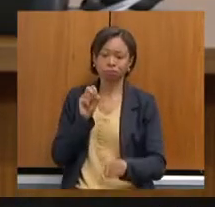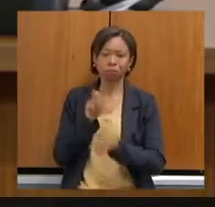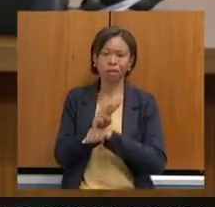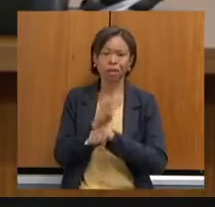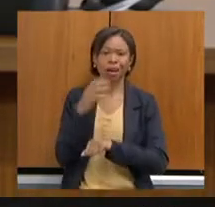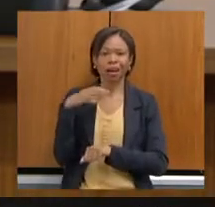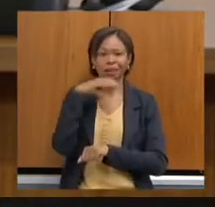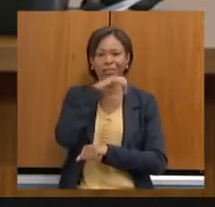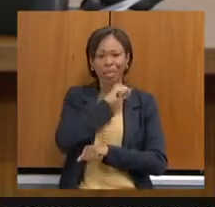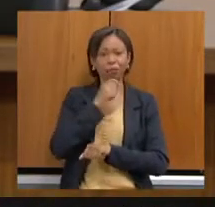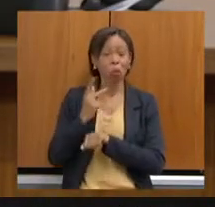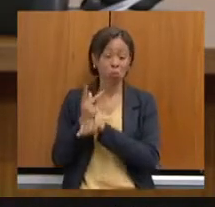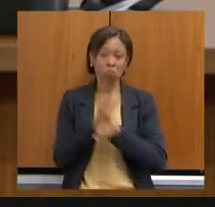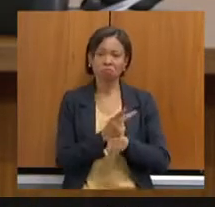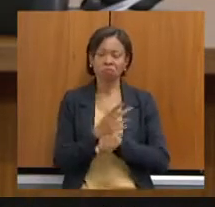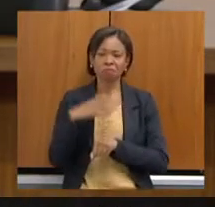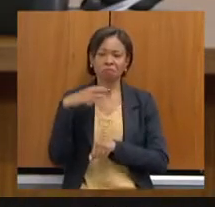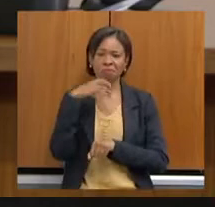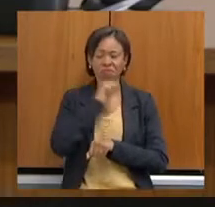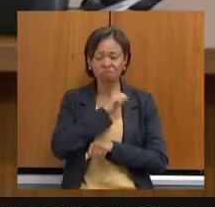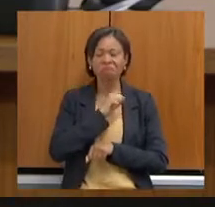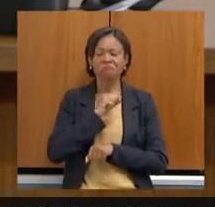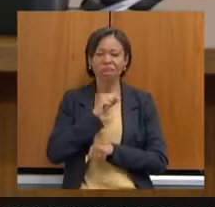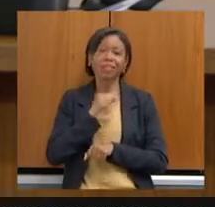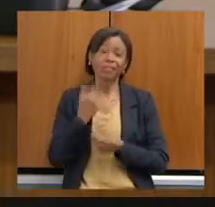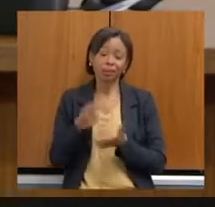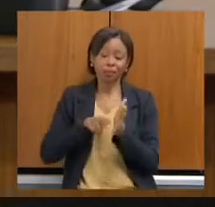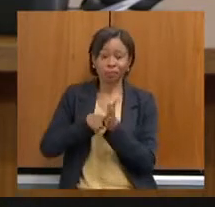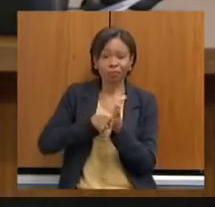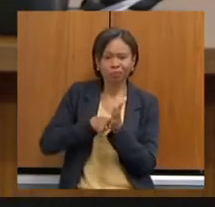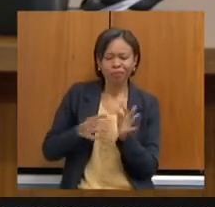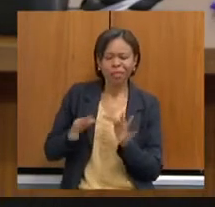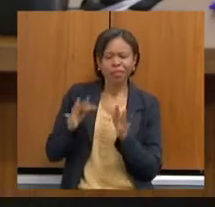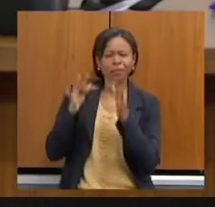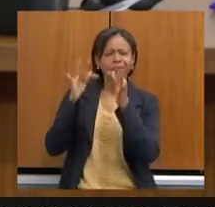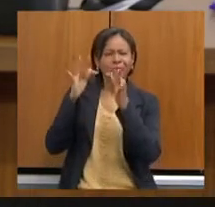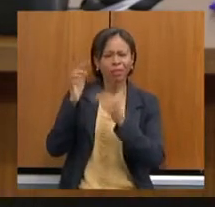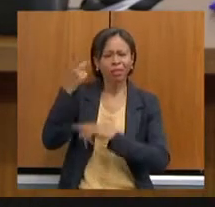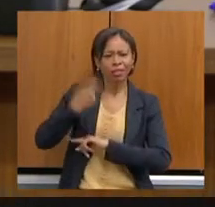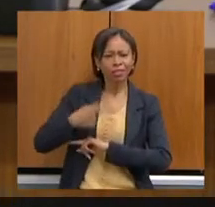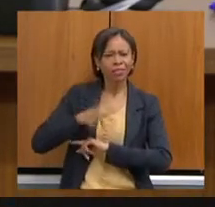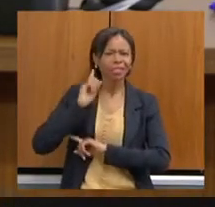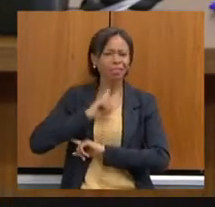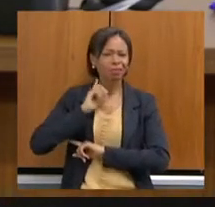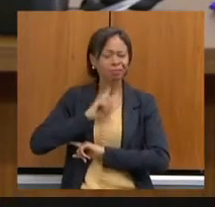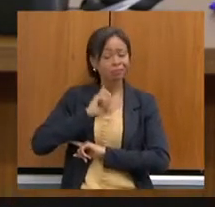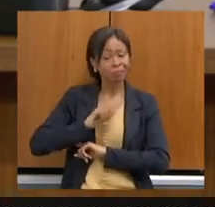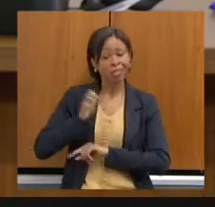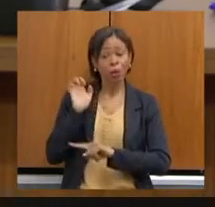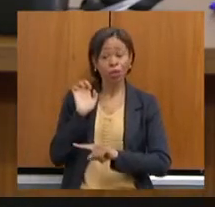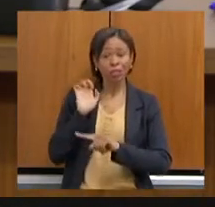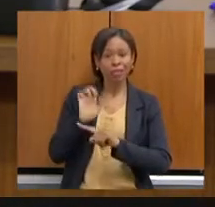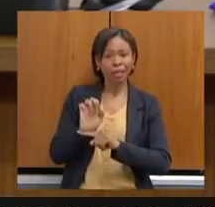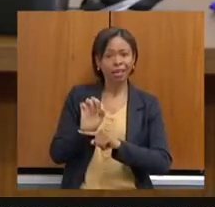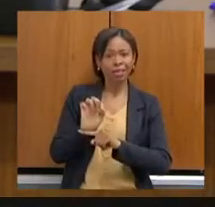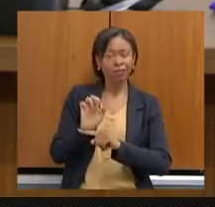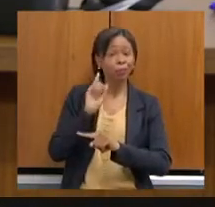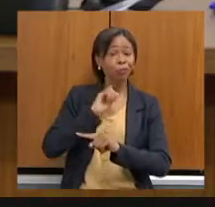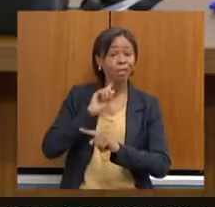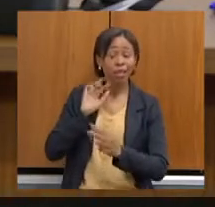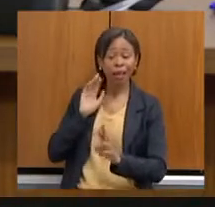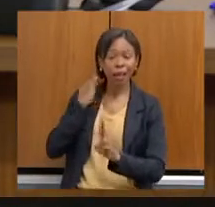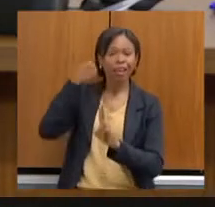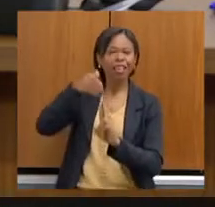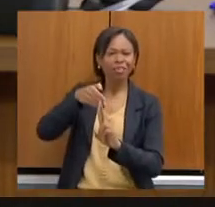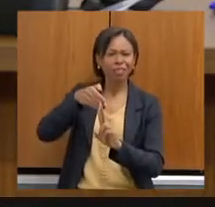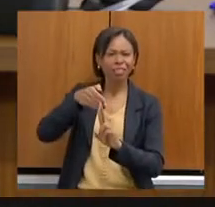uma procura muito grande então acho que tudo isso que a pesquisa tecnologia traz em Minas Gerais tornando-se um estado referência em